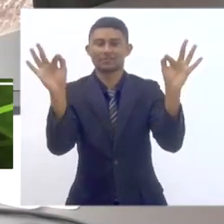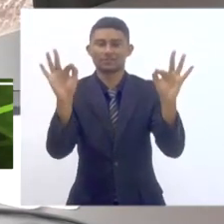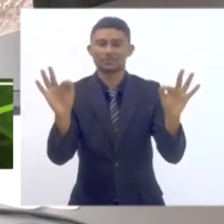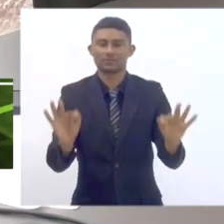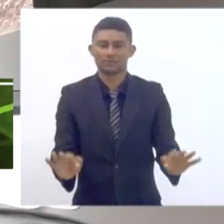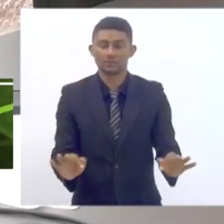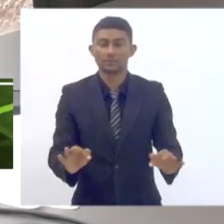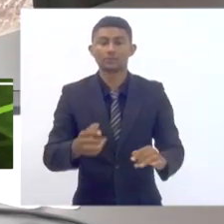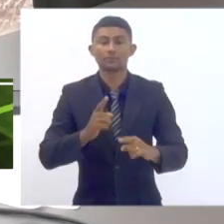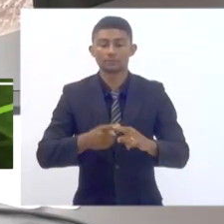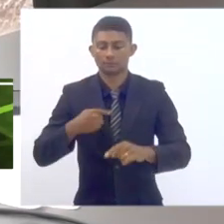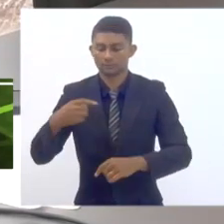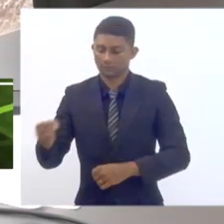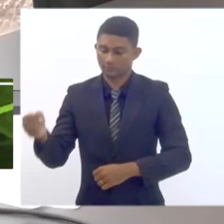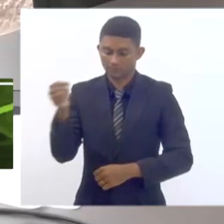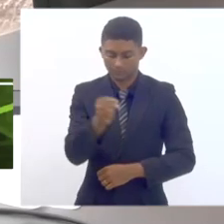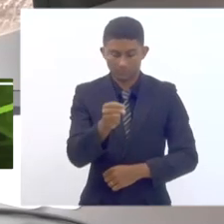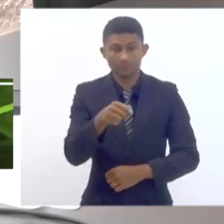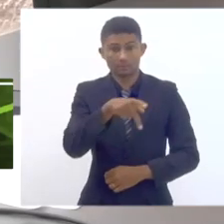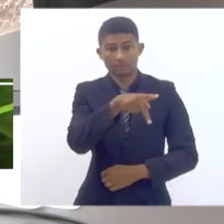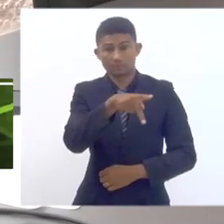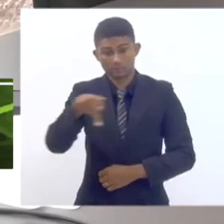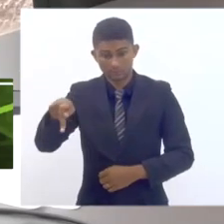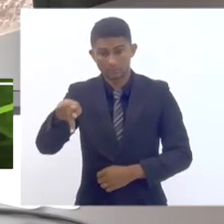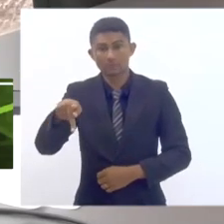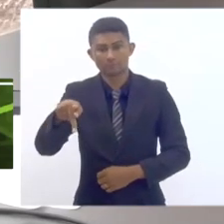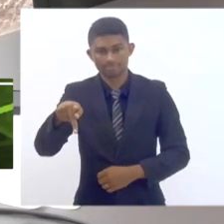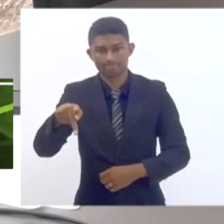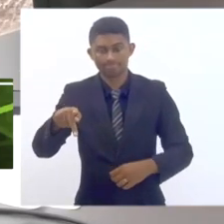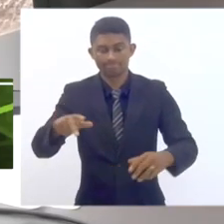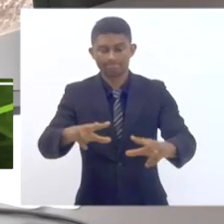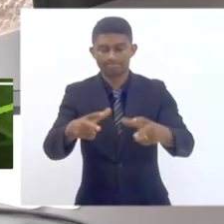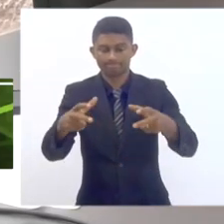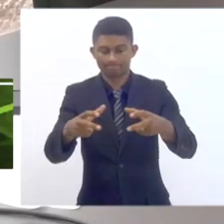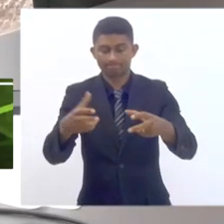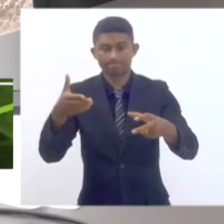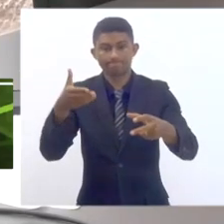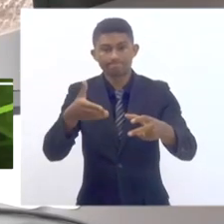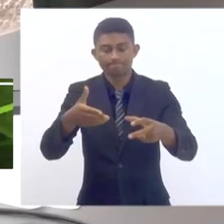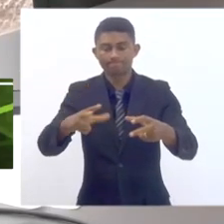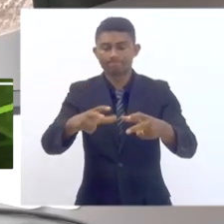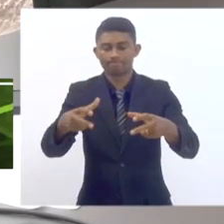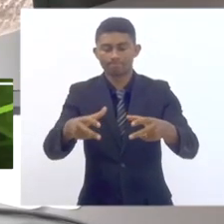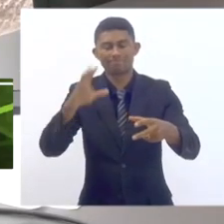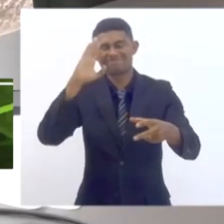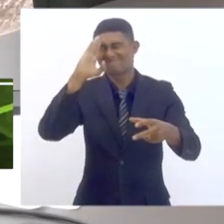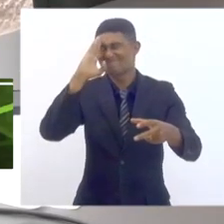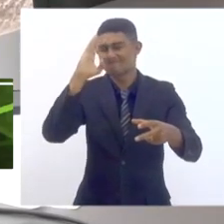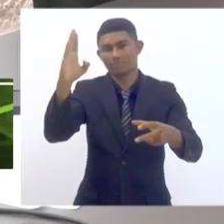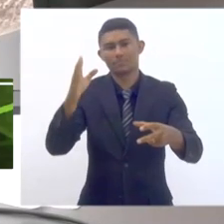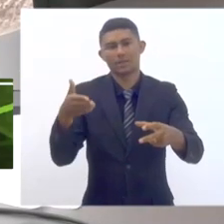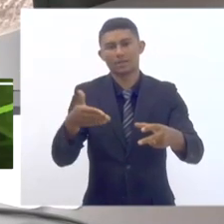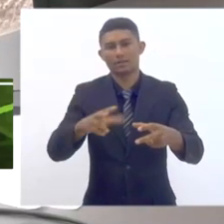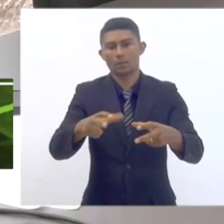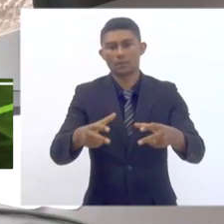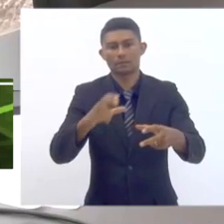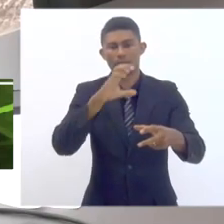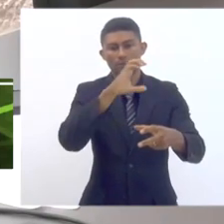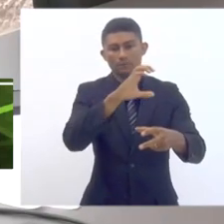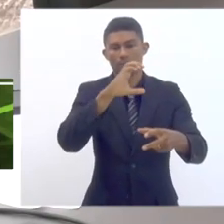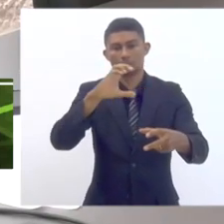assumir o cargo de presidente, eu acho, da principal comissão da casa. Quero aqui começar